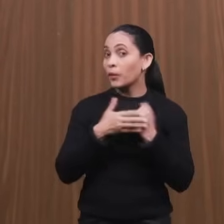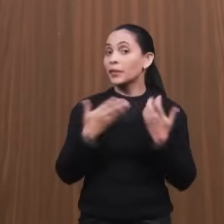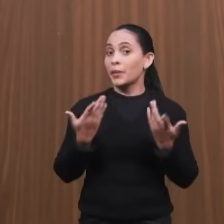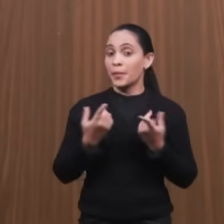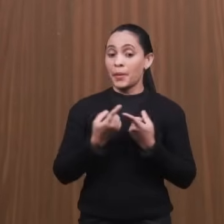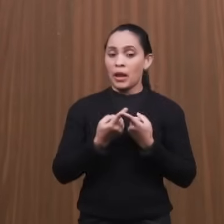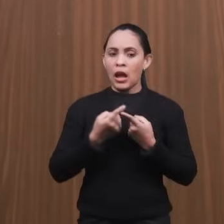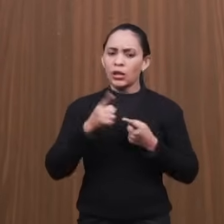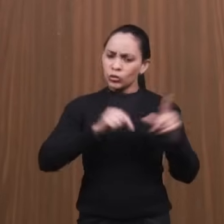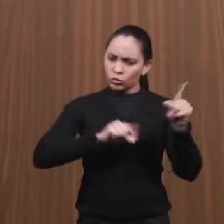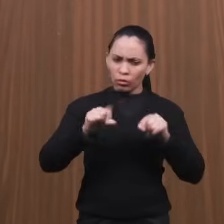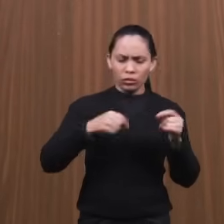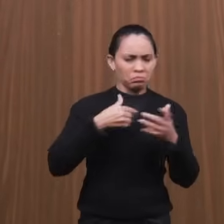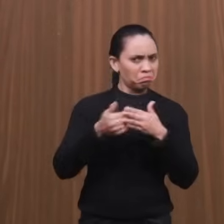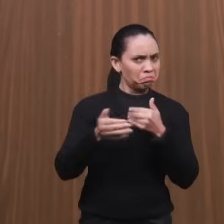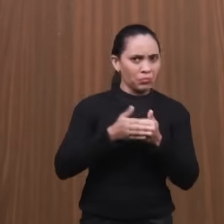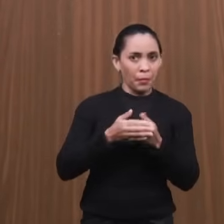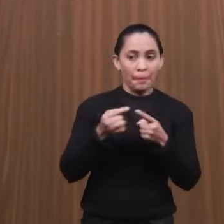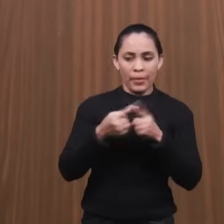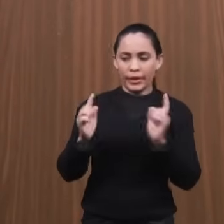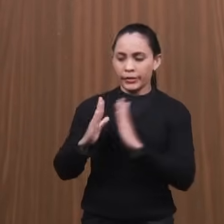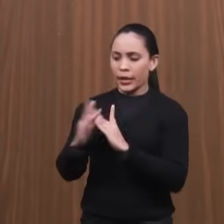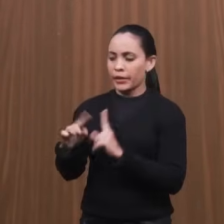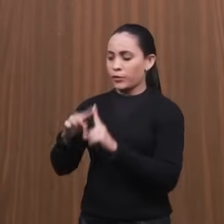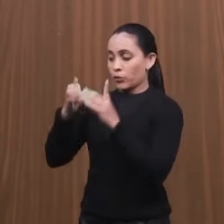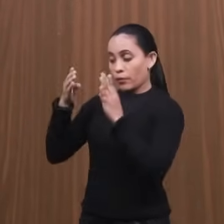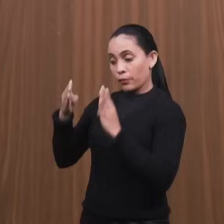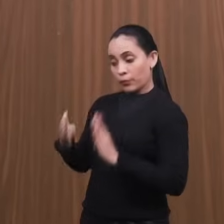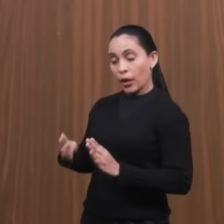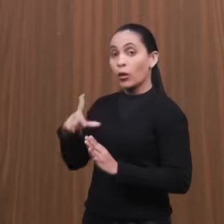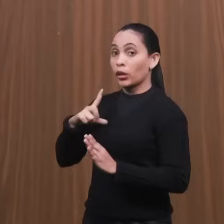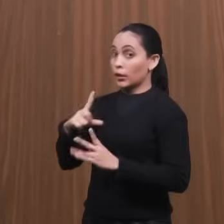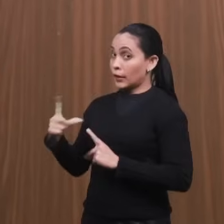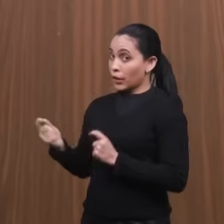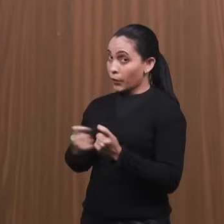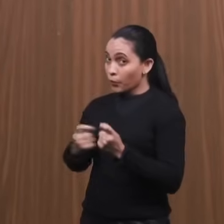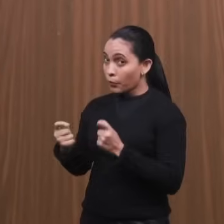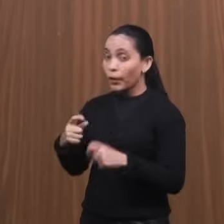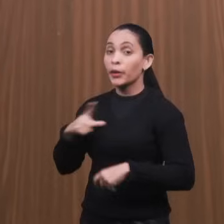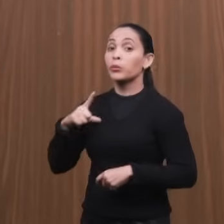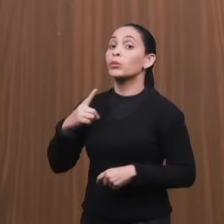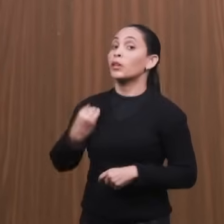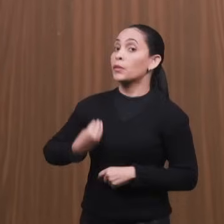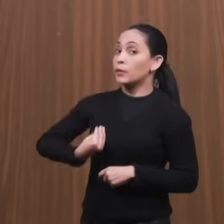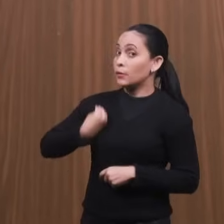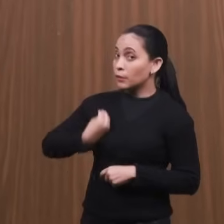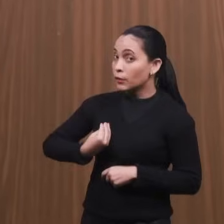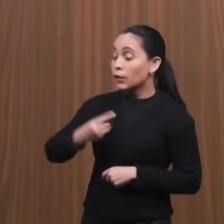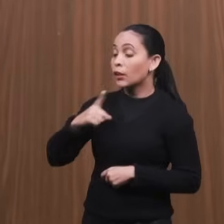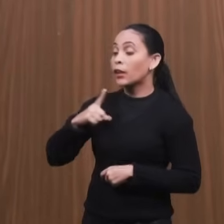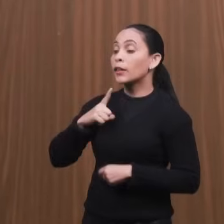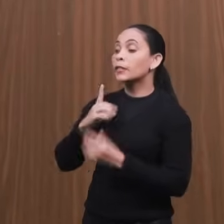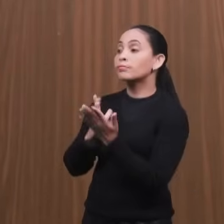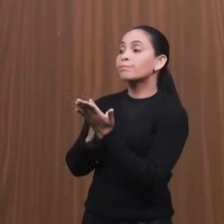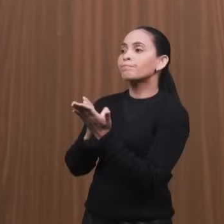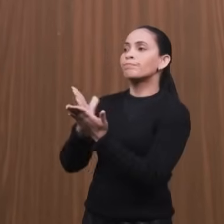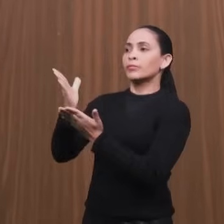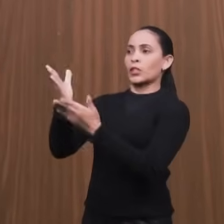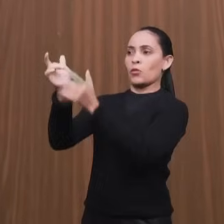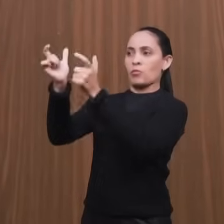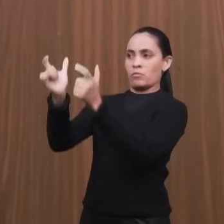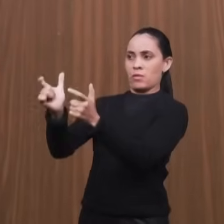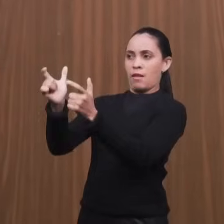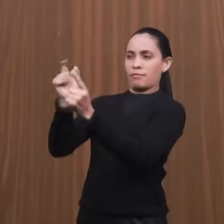igreja fiel não. A igreja fiel, repito, tem governo, tem vida e tem um destino, não é